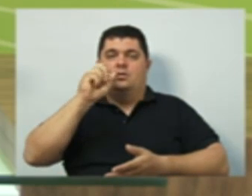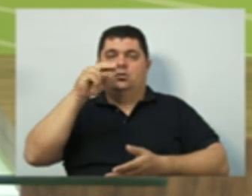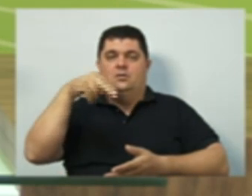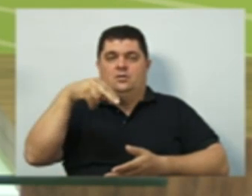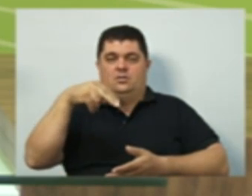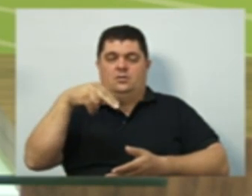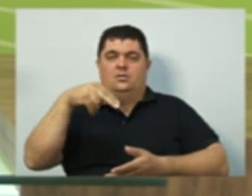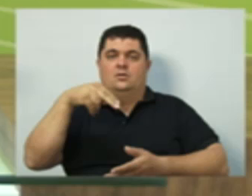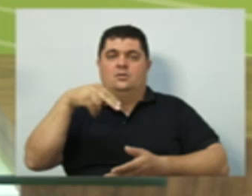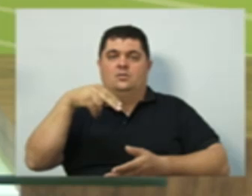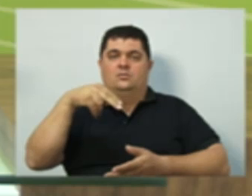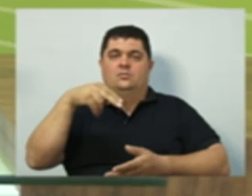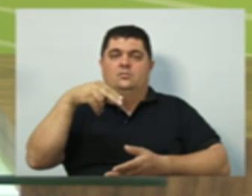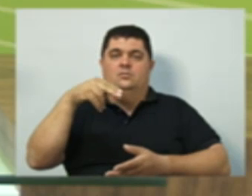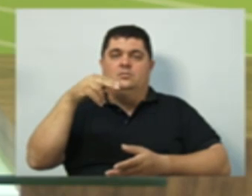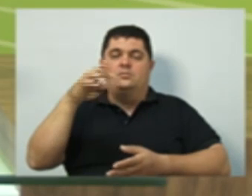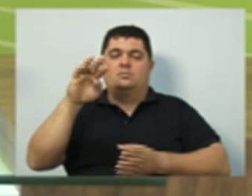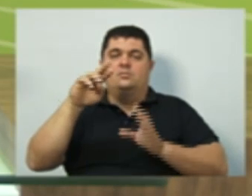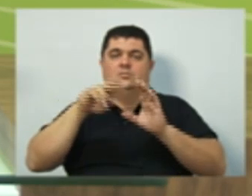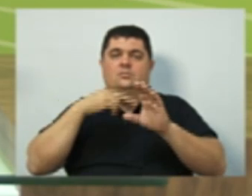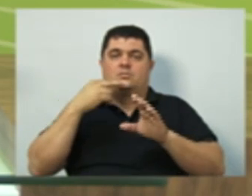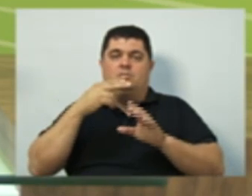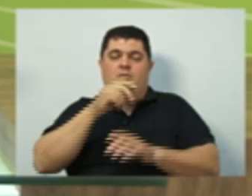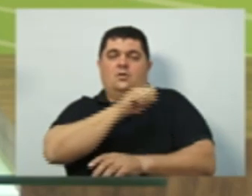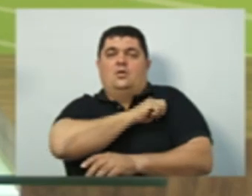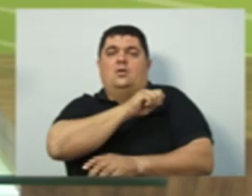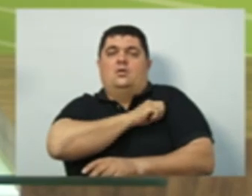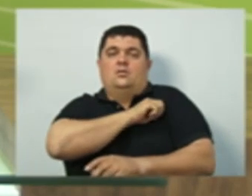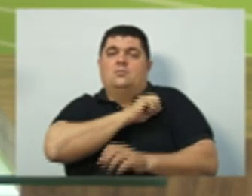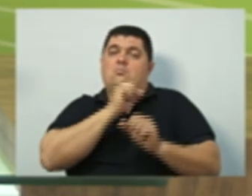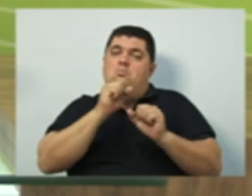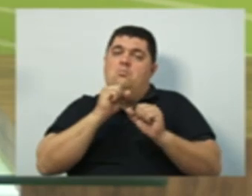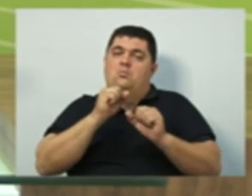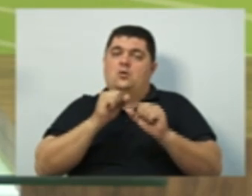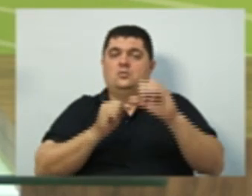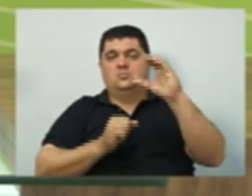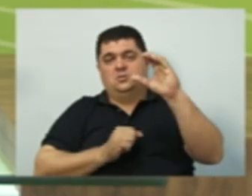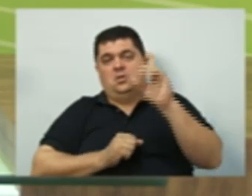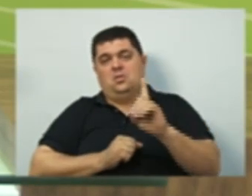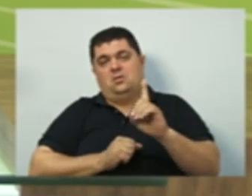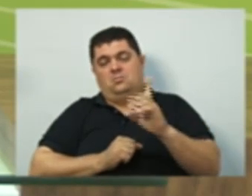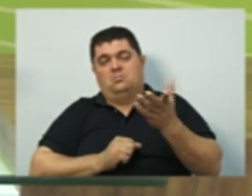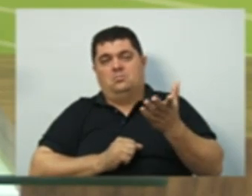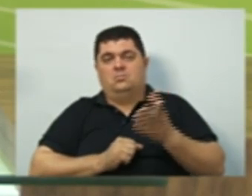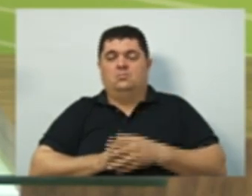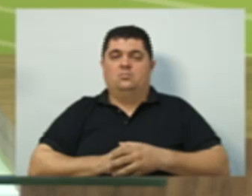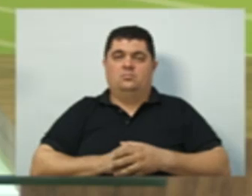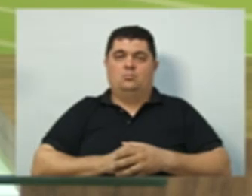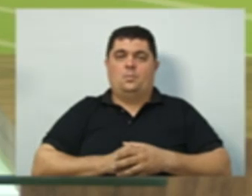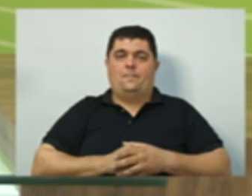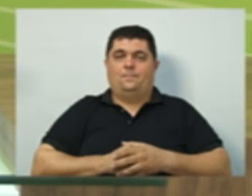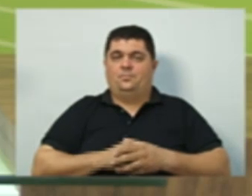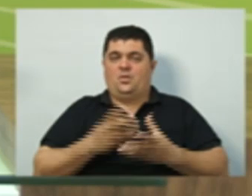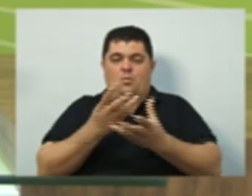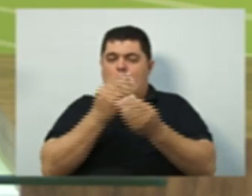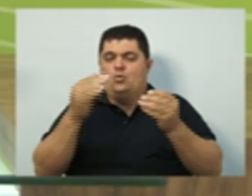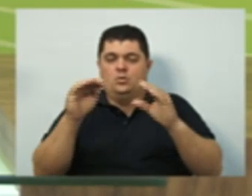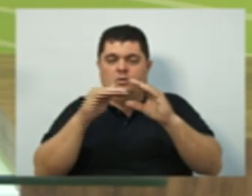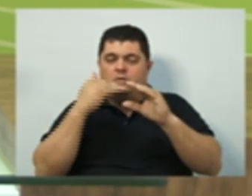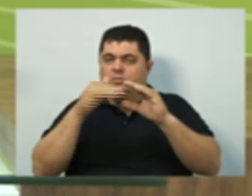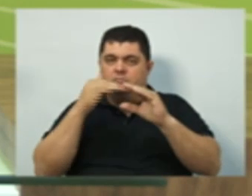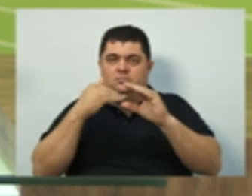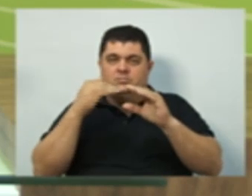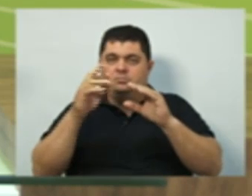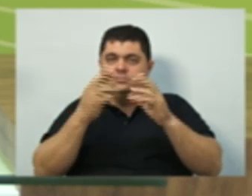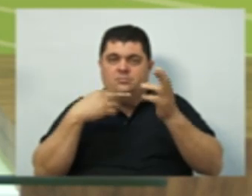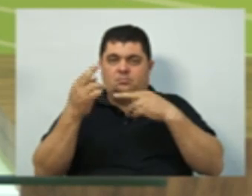Darcida Silveira, está colocando para a gente que os alunos lá disseram que pode ser entre a C e a D. Então, assim, surgiu bastante respostas aqui, professor,